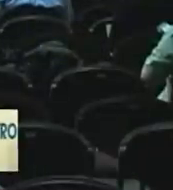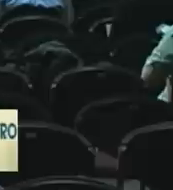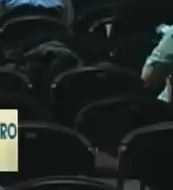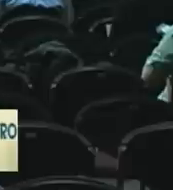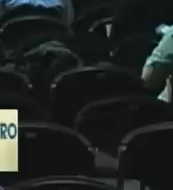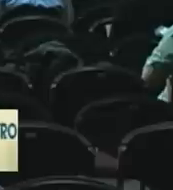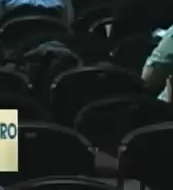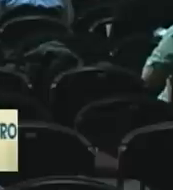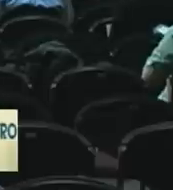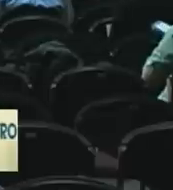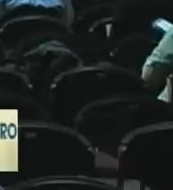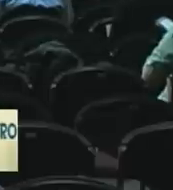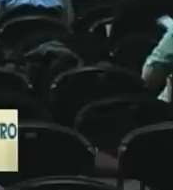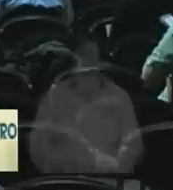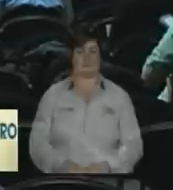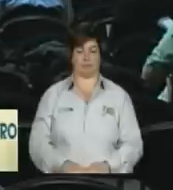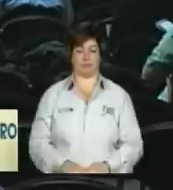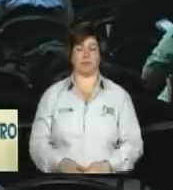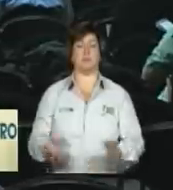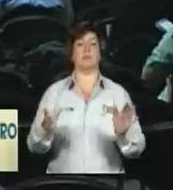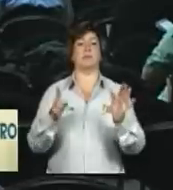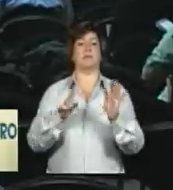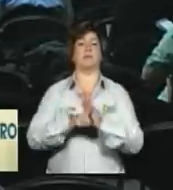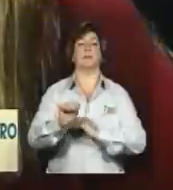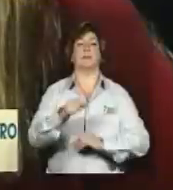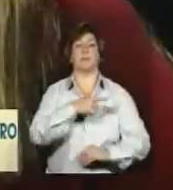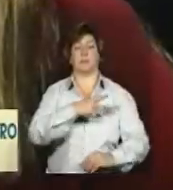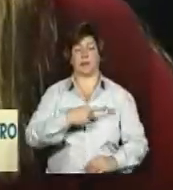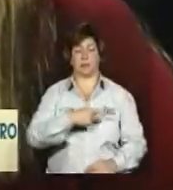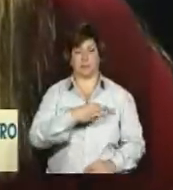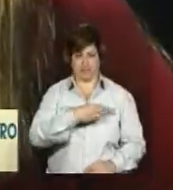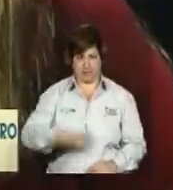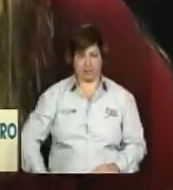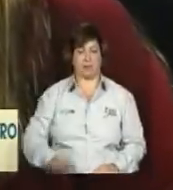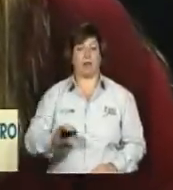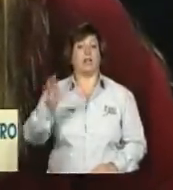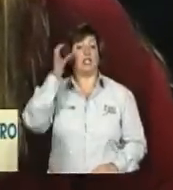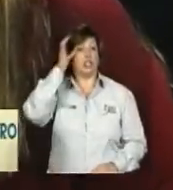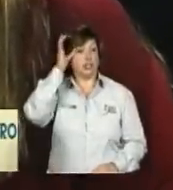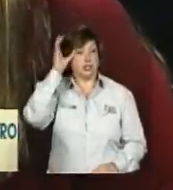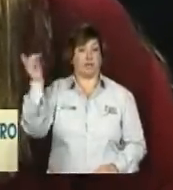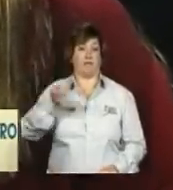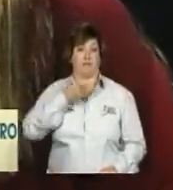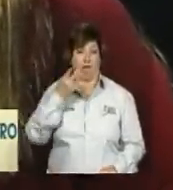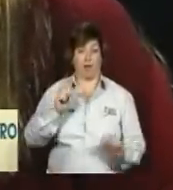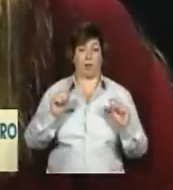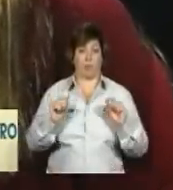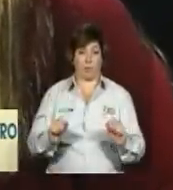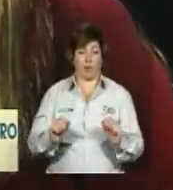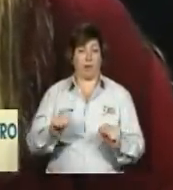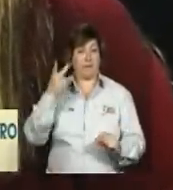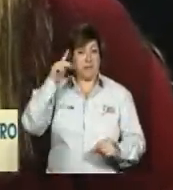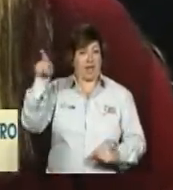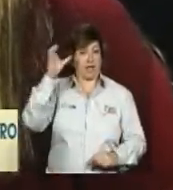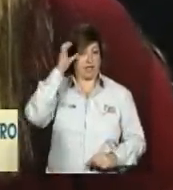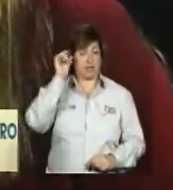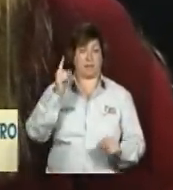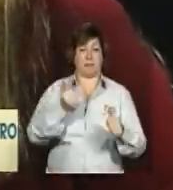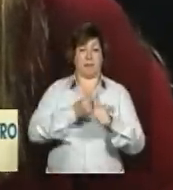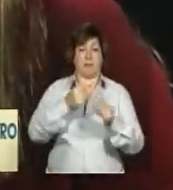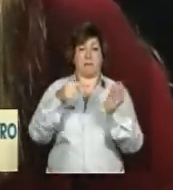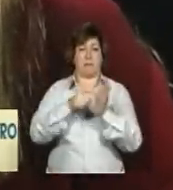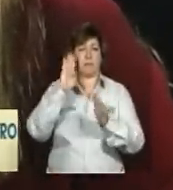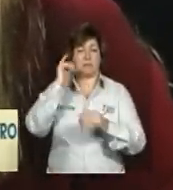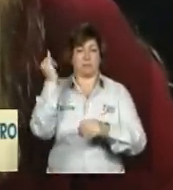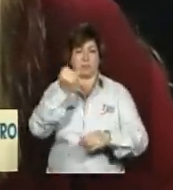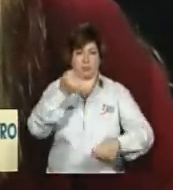Obrigada, ministro. Ministro, os chineses acabaram de falar que, para eles, o primeiro ponto importante na negociação